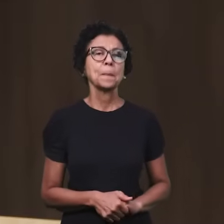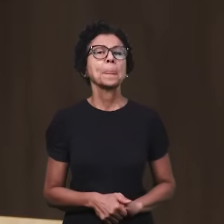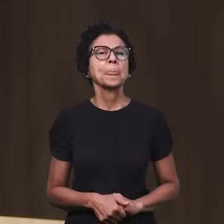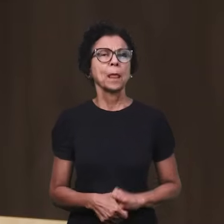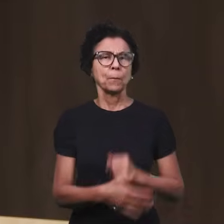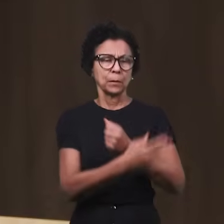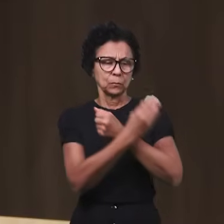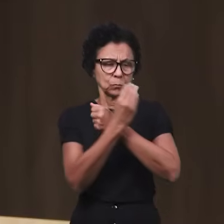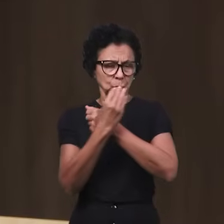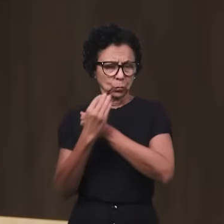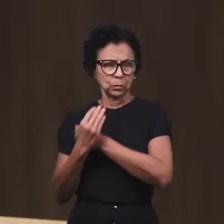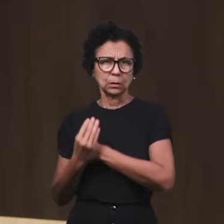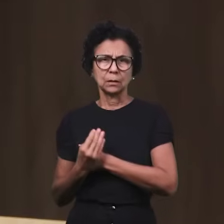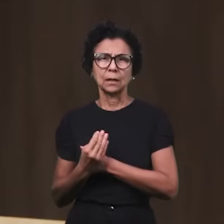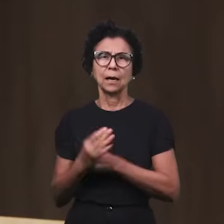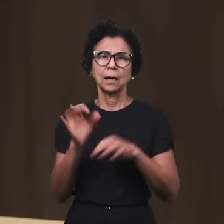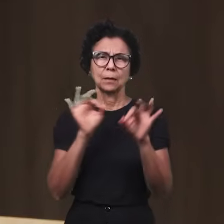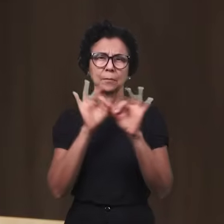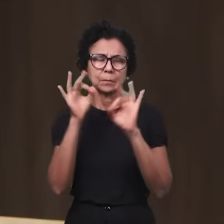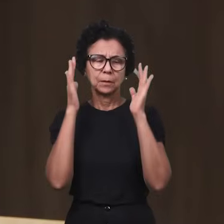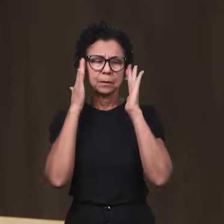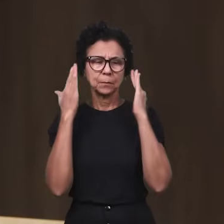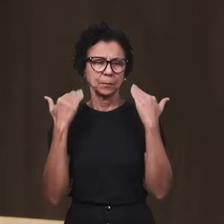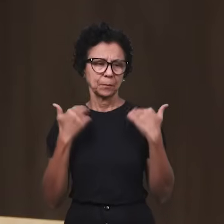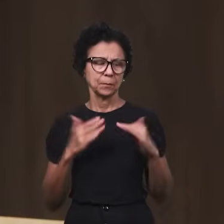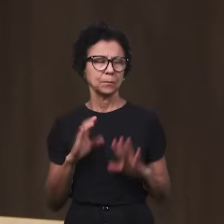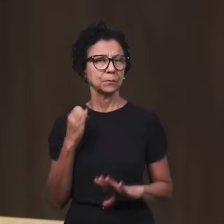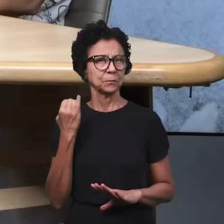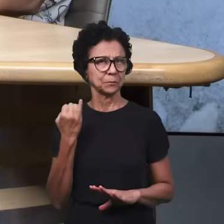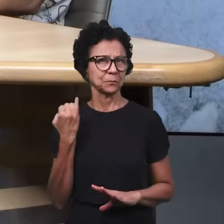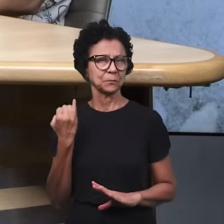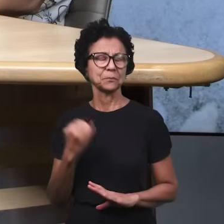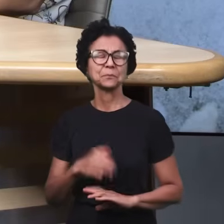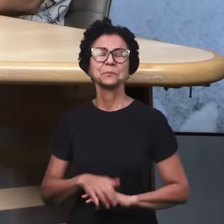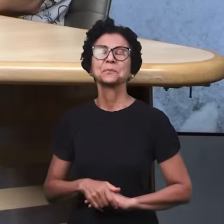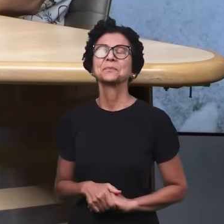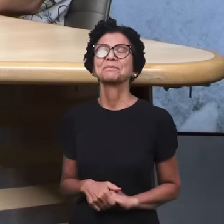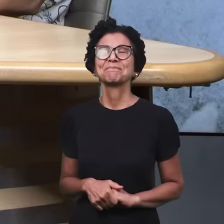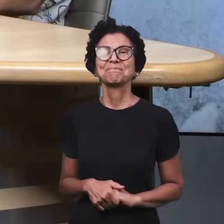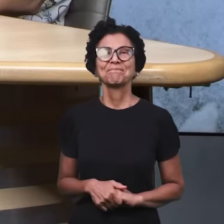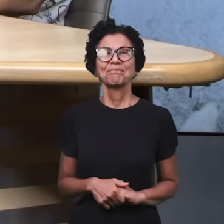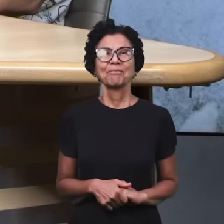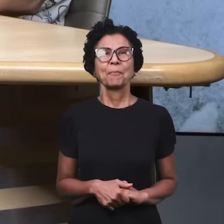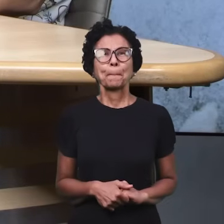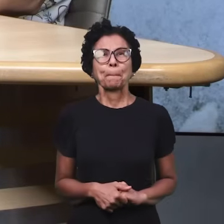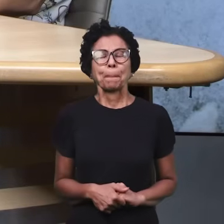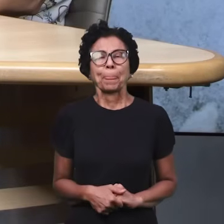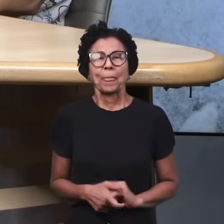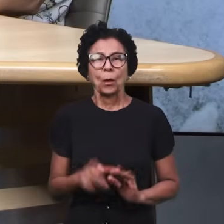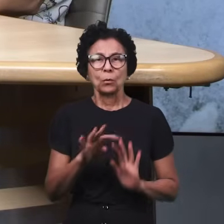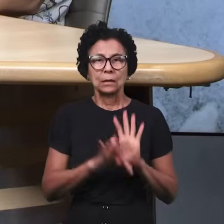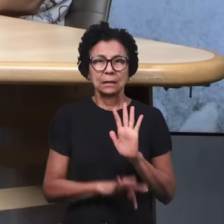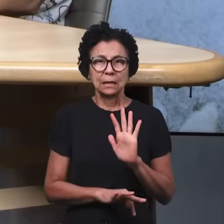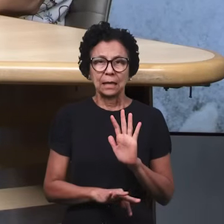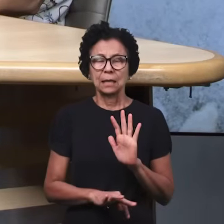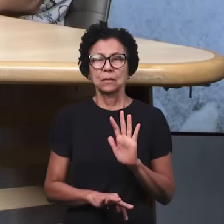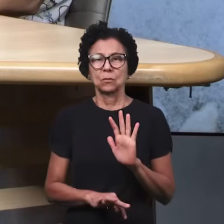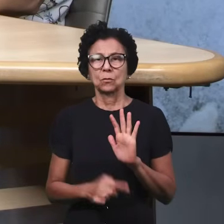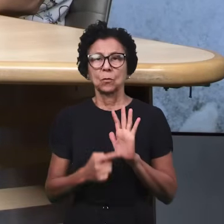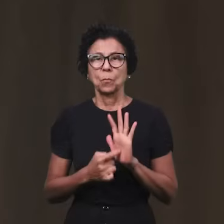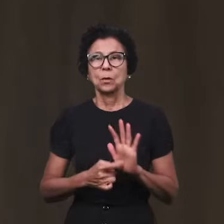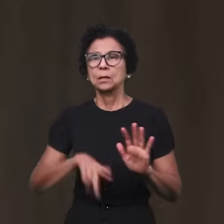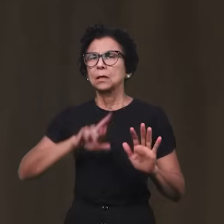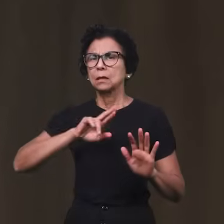o autocuidado é algo muito importante, não é? Isso, Cris. O texto aqui não está numa